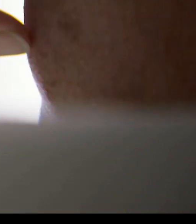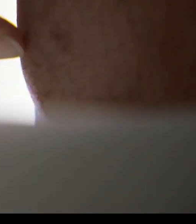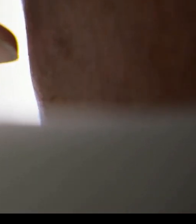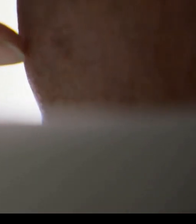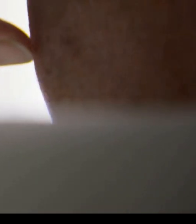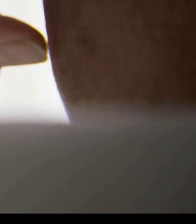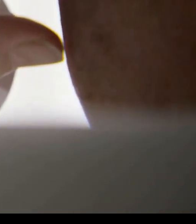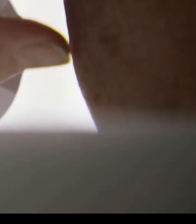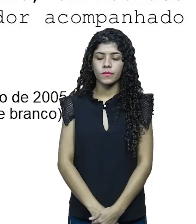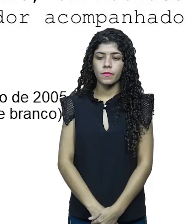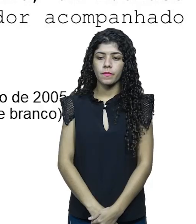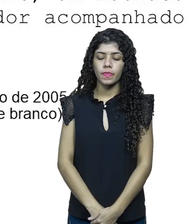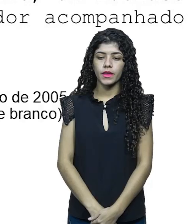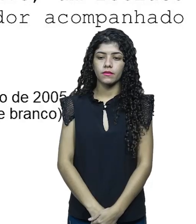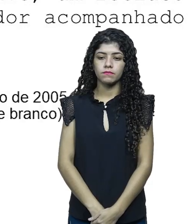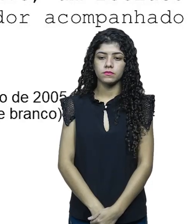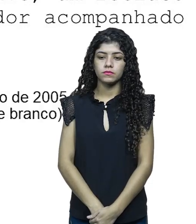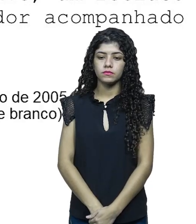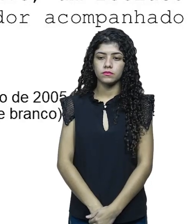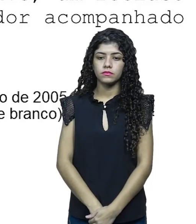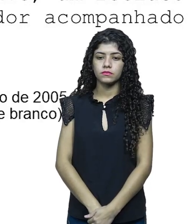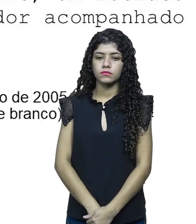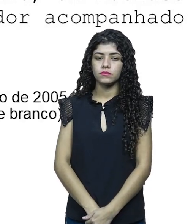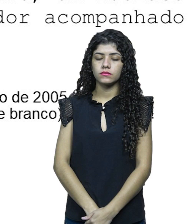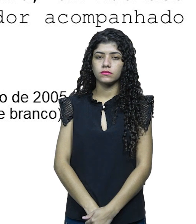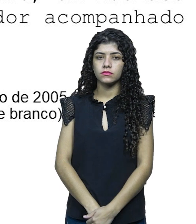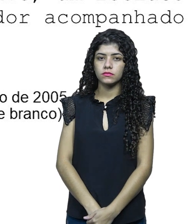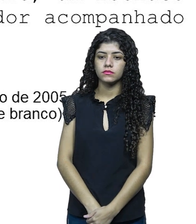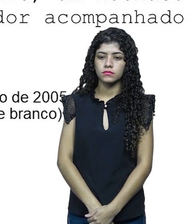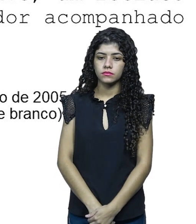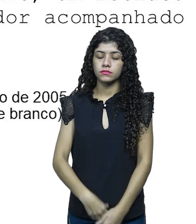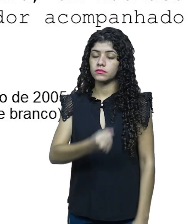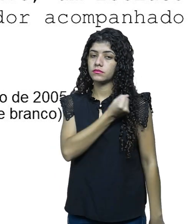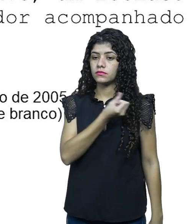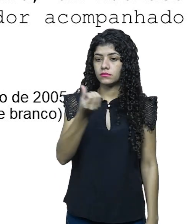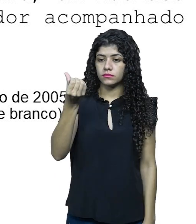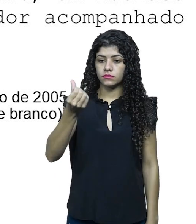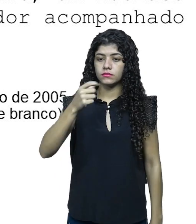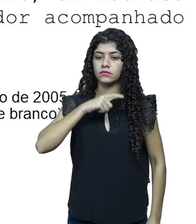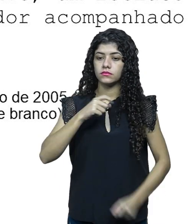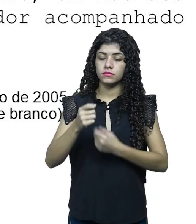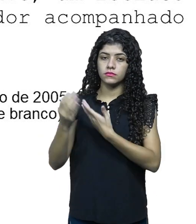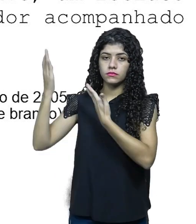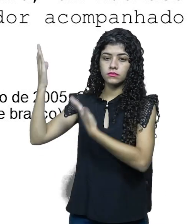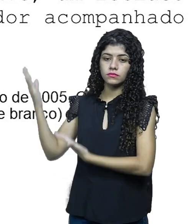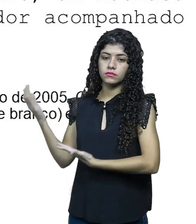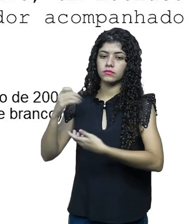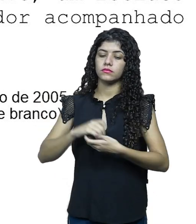I've only just moved here. Lá na página 6 tem interna, ponto, lobby com os arcebispos, hífen